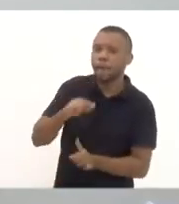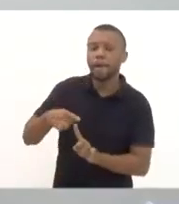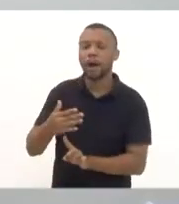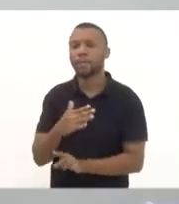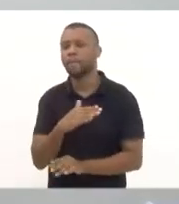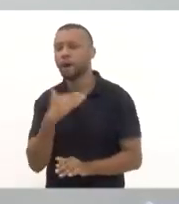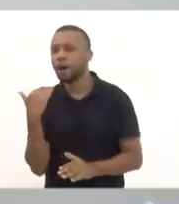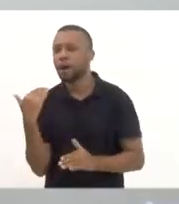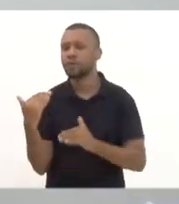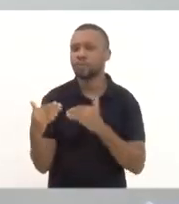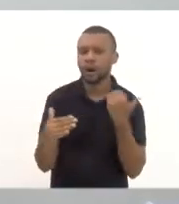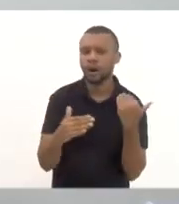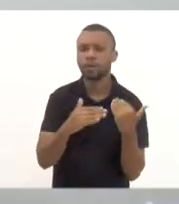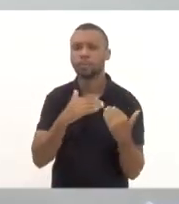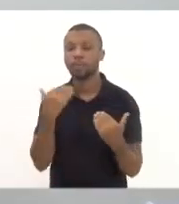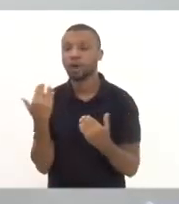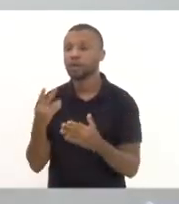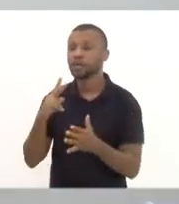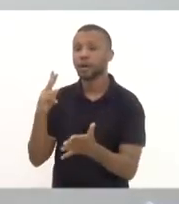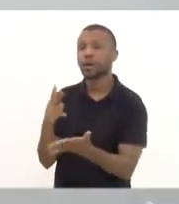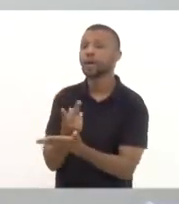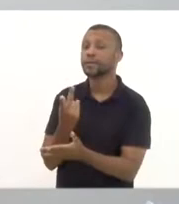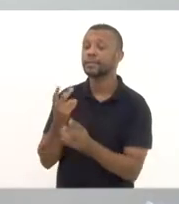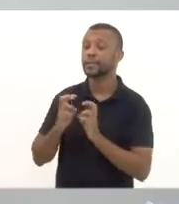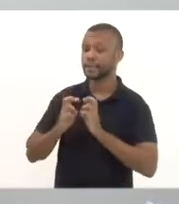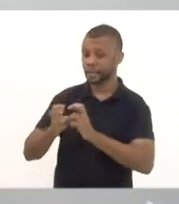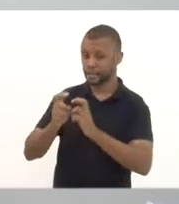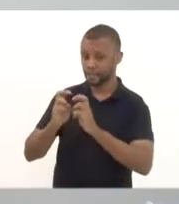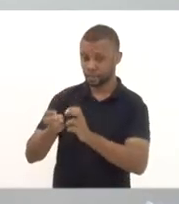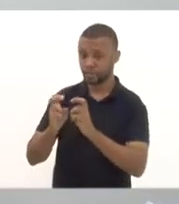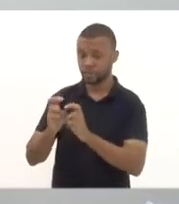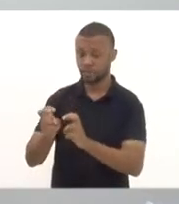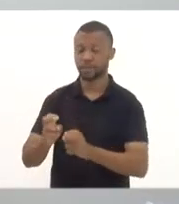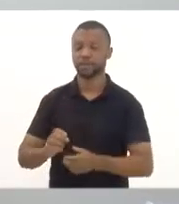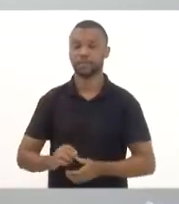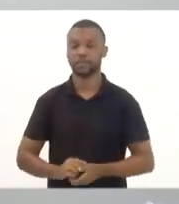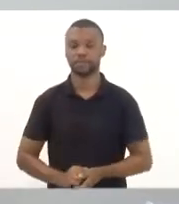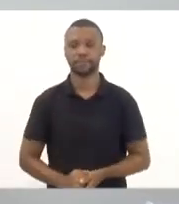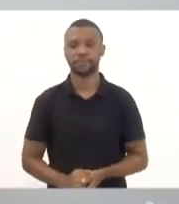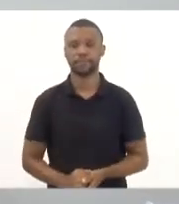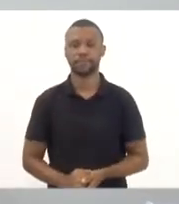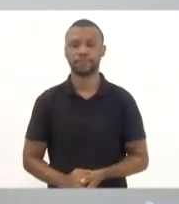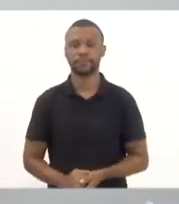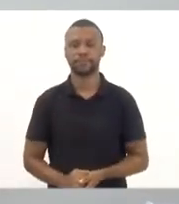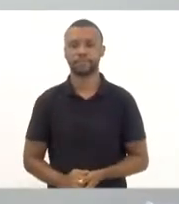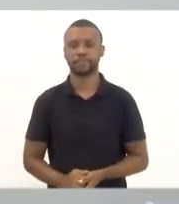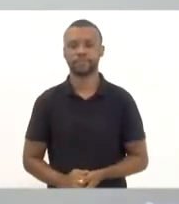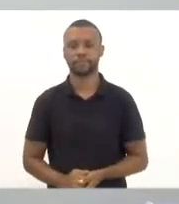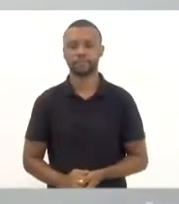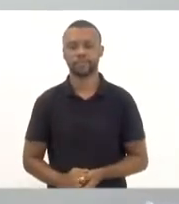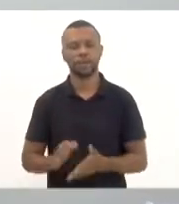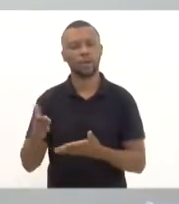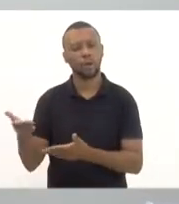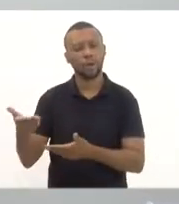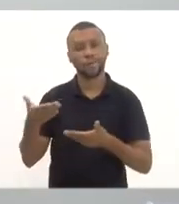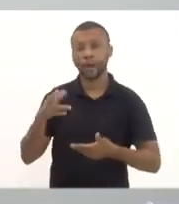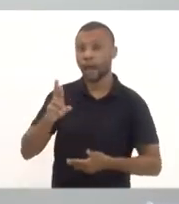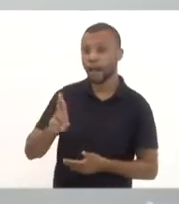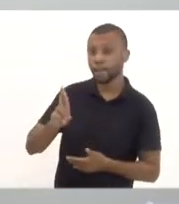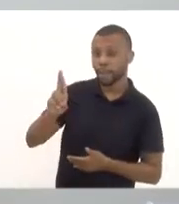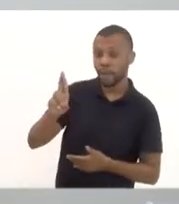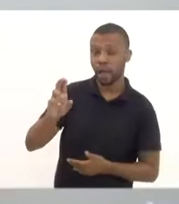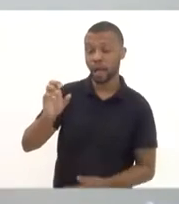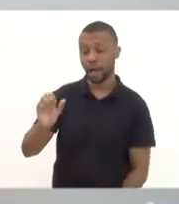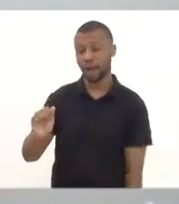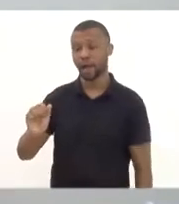ocorridos nas estações de trem administrado pela SuperVia um convite a representante da